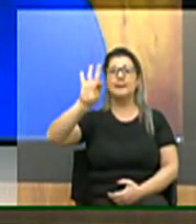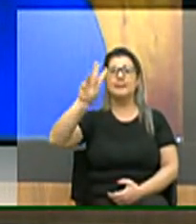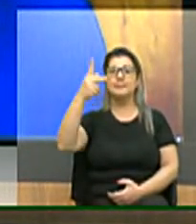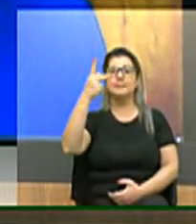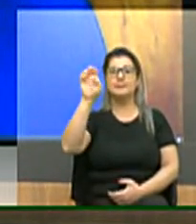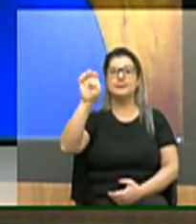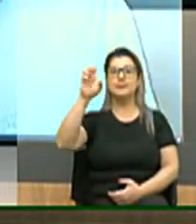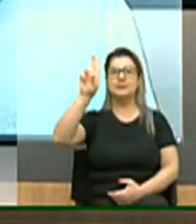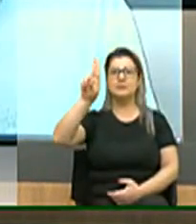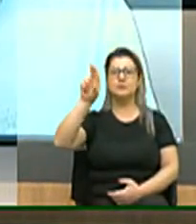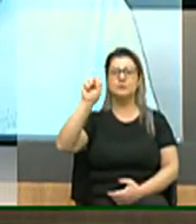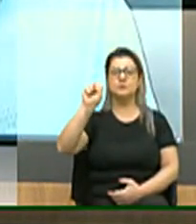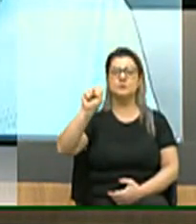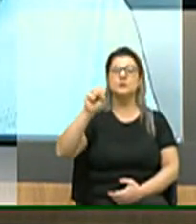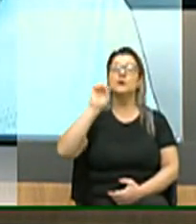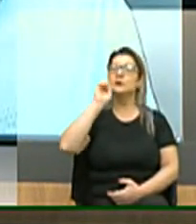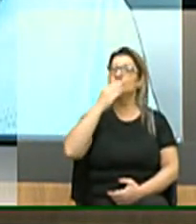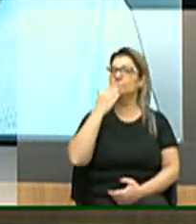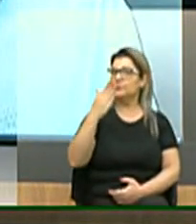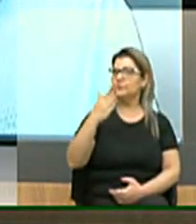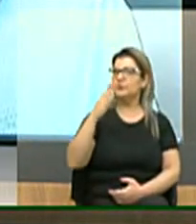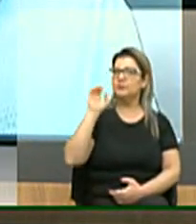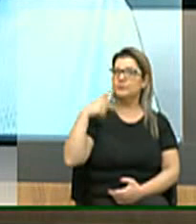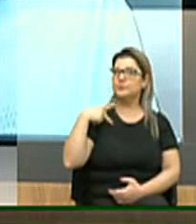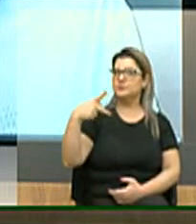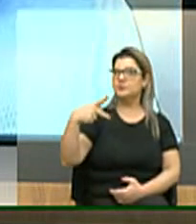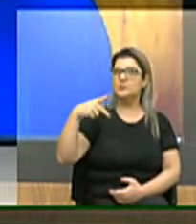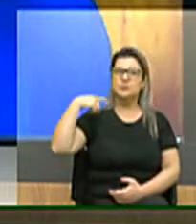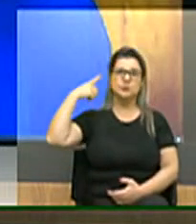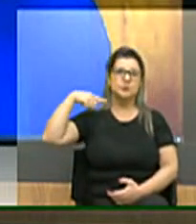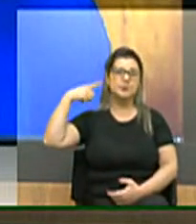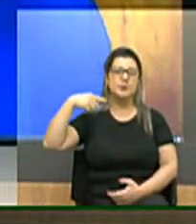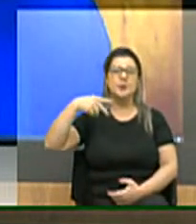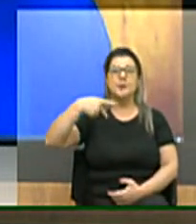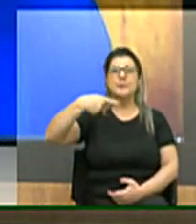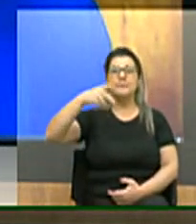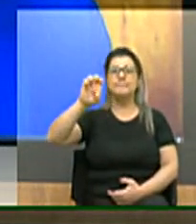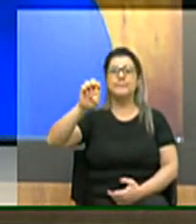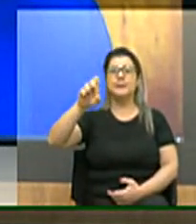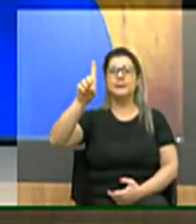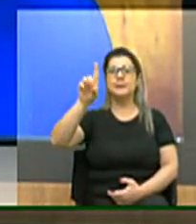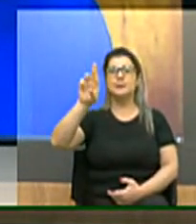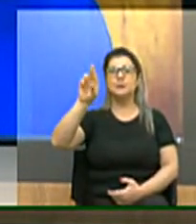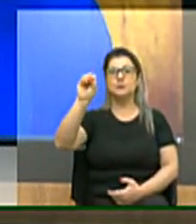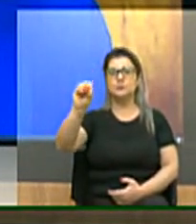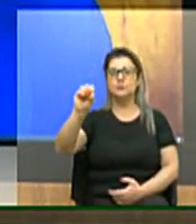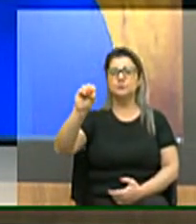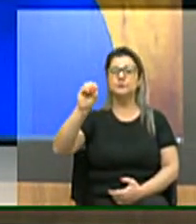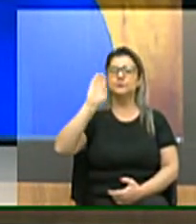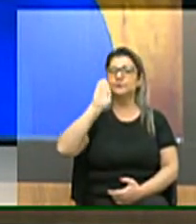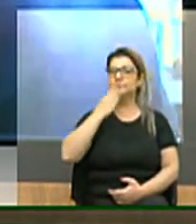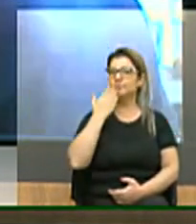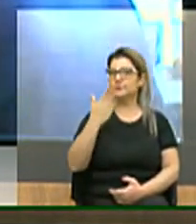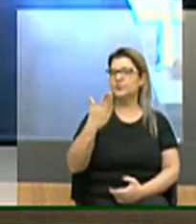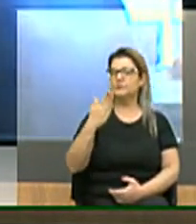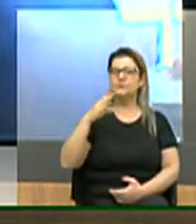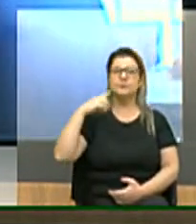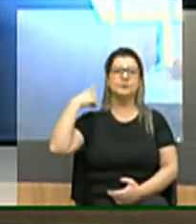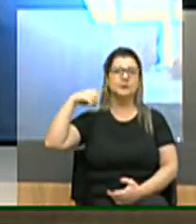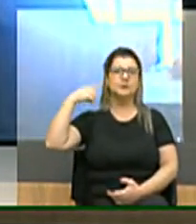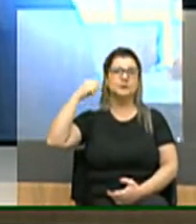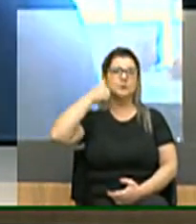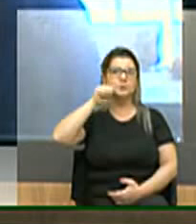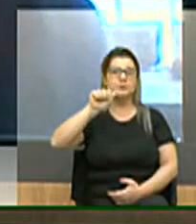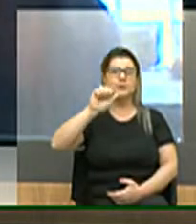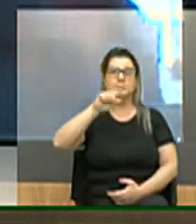Favorável, senhor presidente. Deputado Pedro Pereira. Favorável. Deputada Zilá Breitenbach. Voto